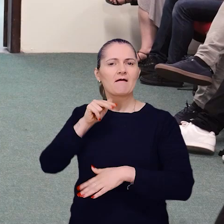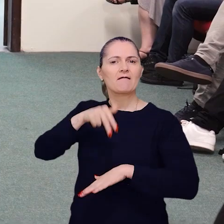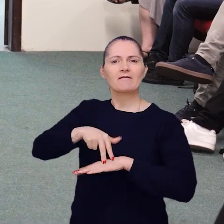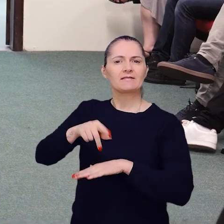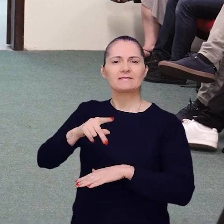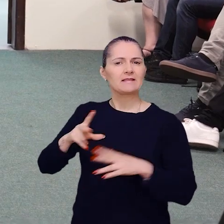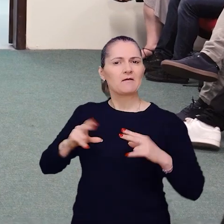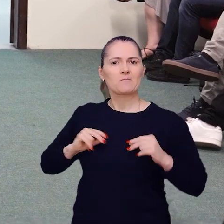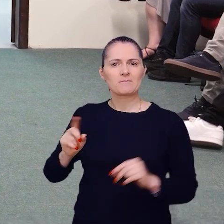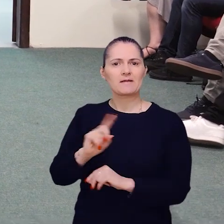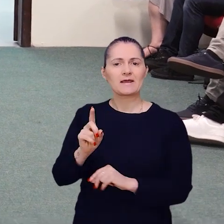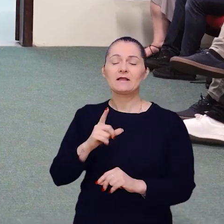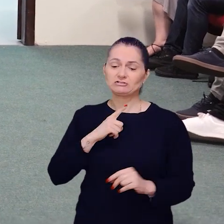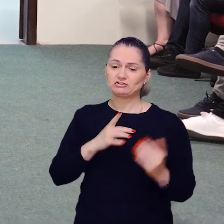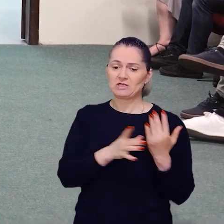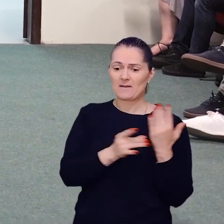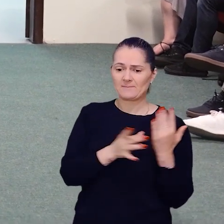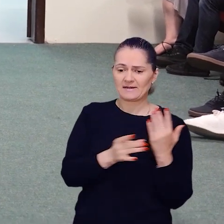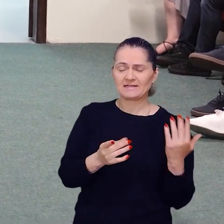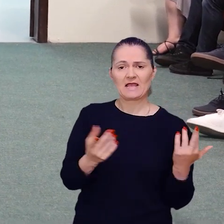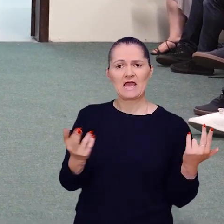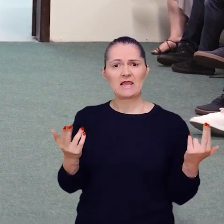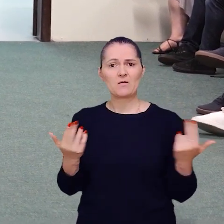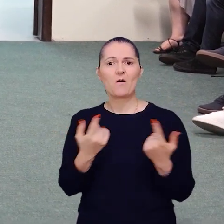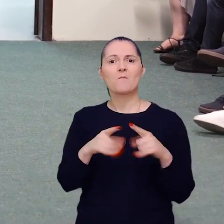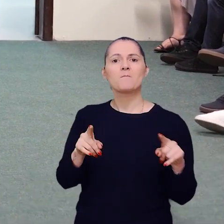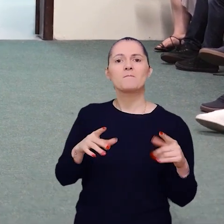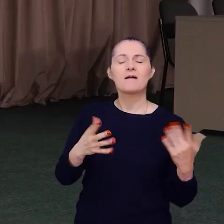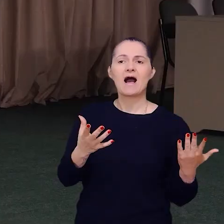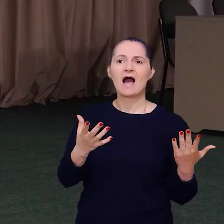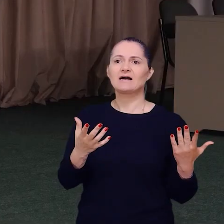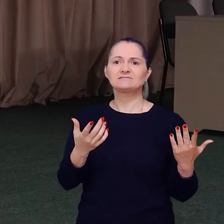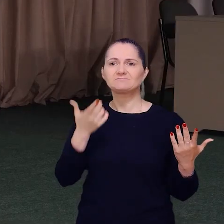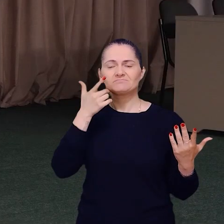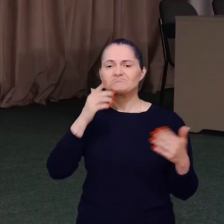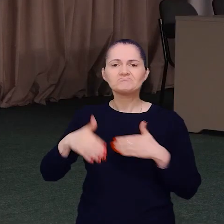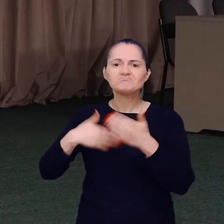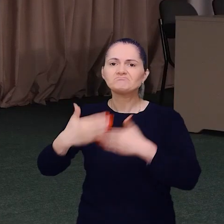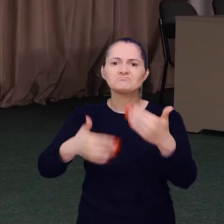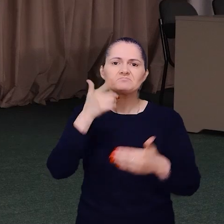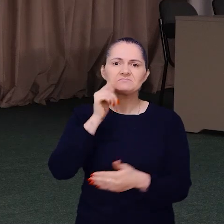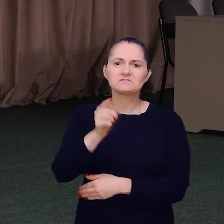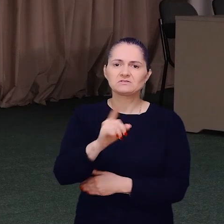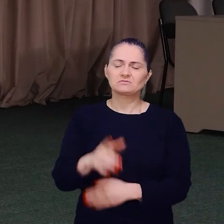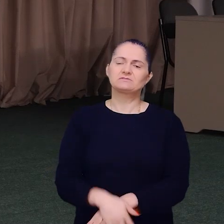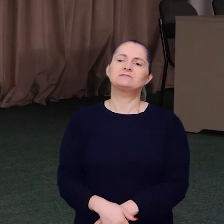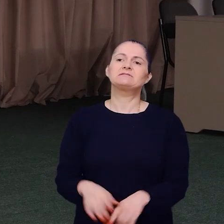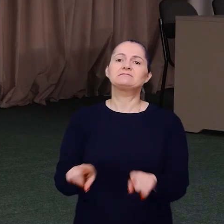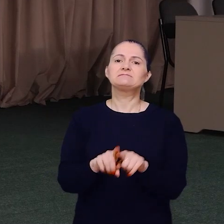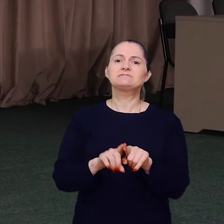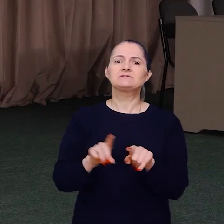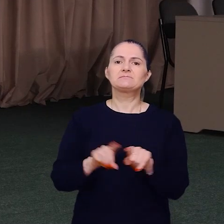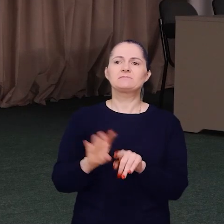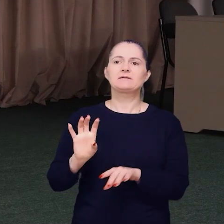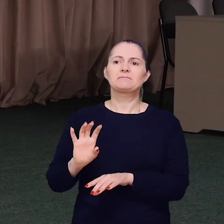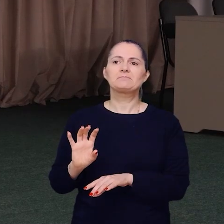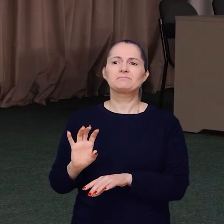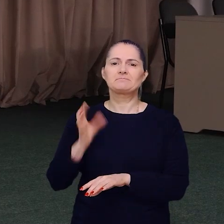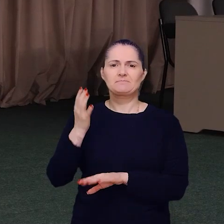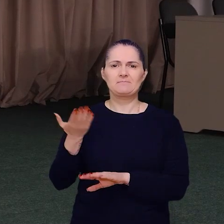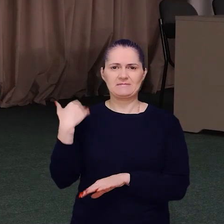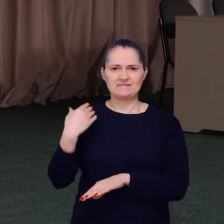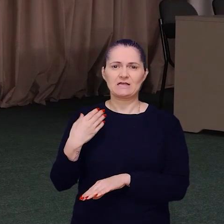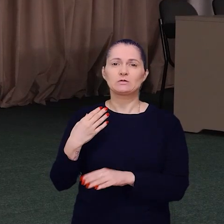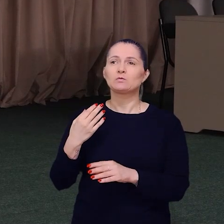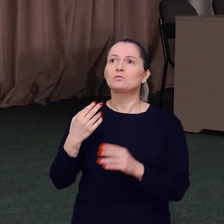as habilidades possíveis, mesmo com uma formação limitada. E uma coisa que era muito comum nas pinturas dos artistas